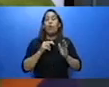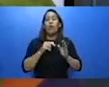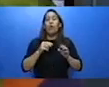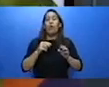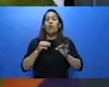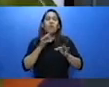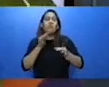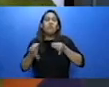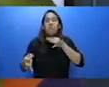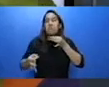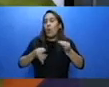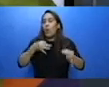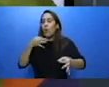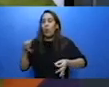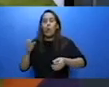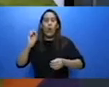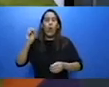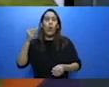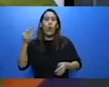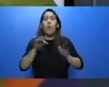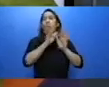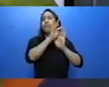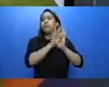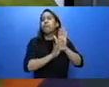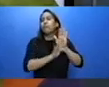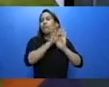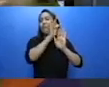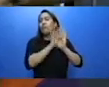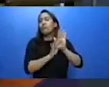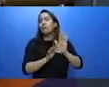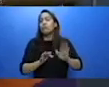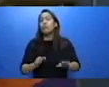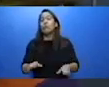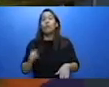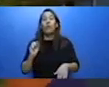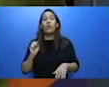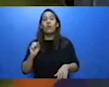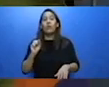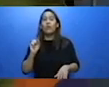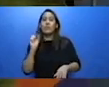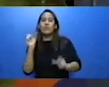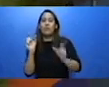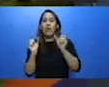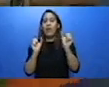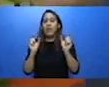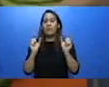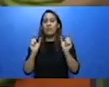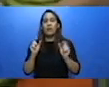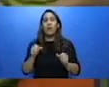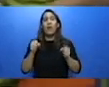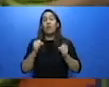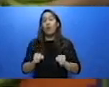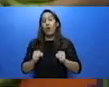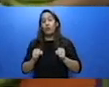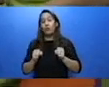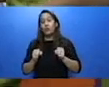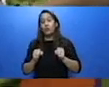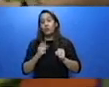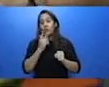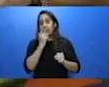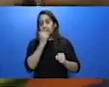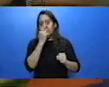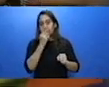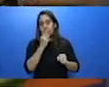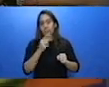Relatando, fazendo um relato, contando, falando. Então, essas 3 palavras são